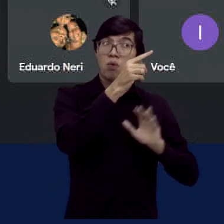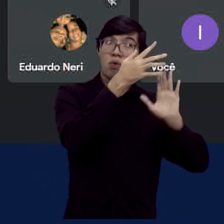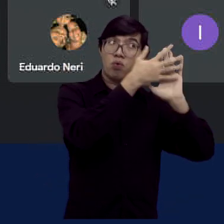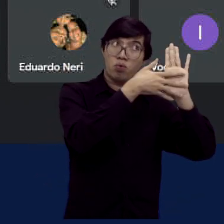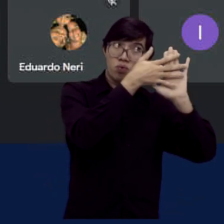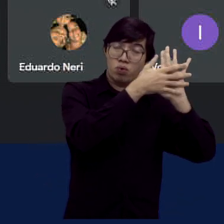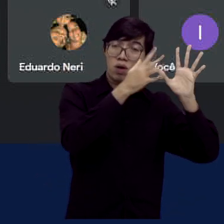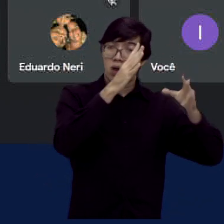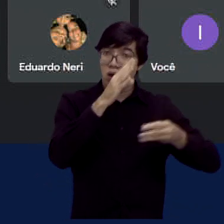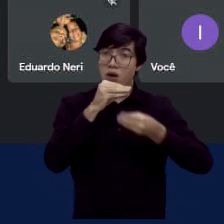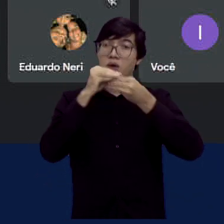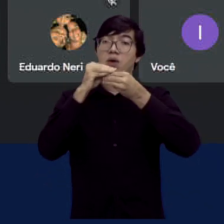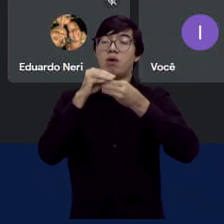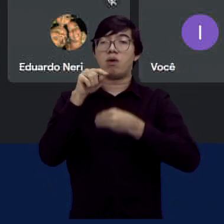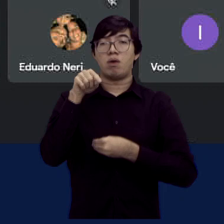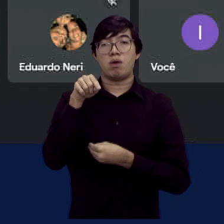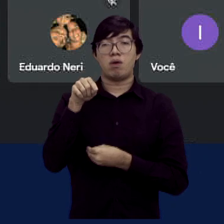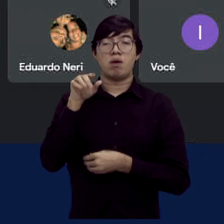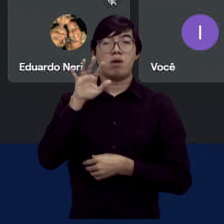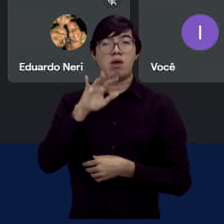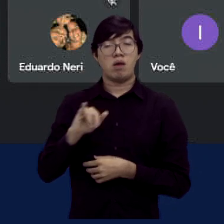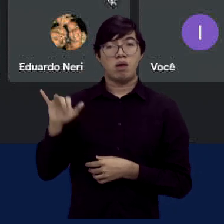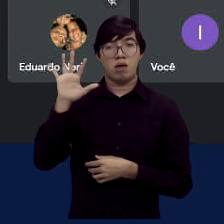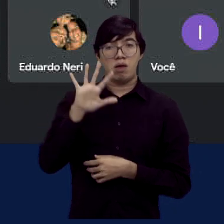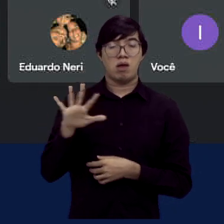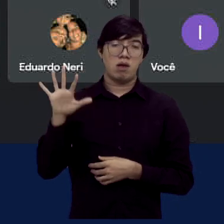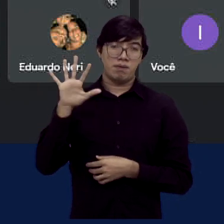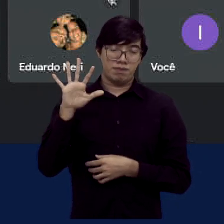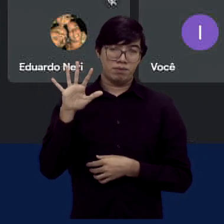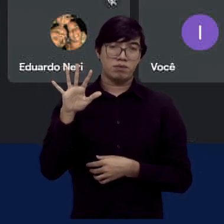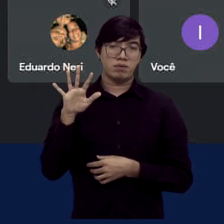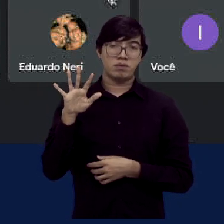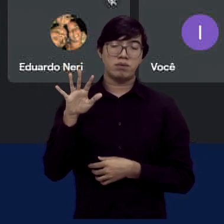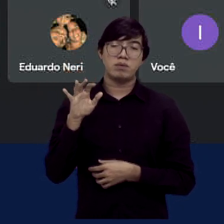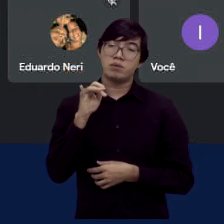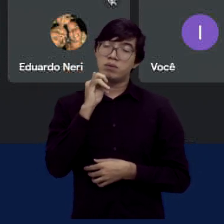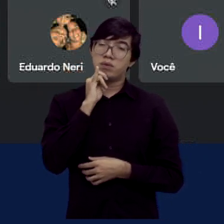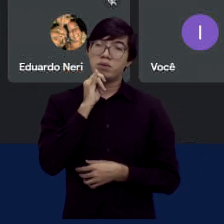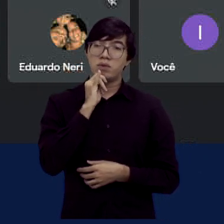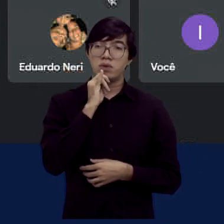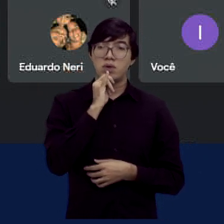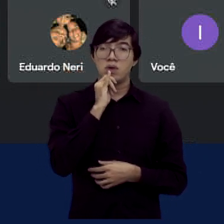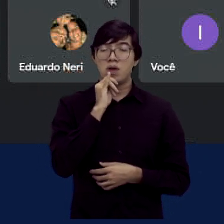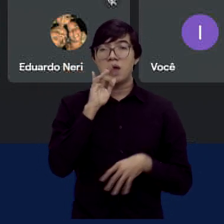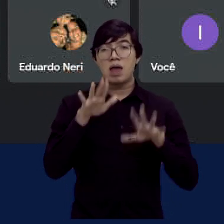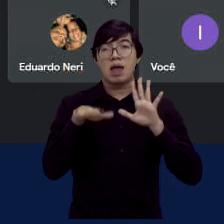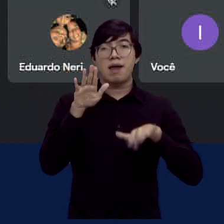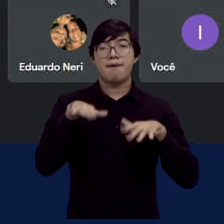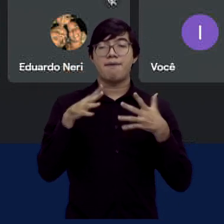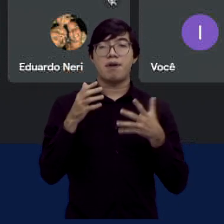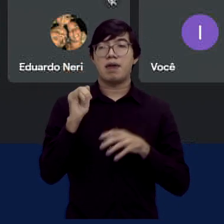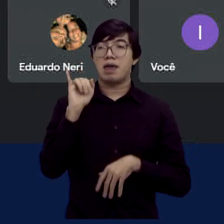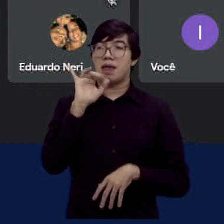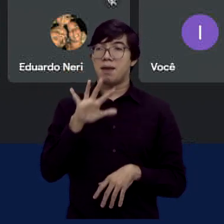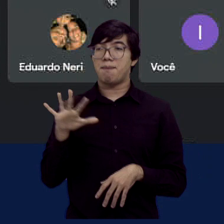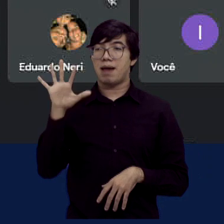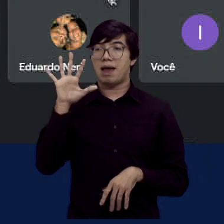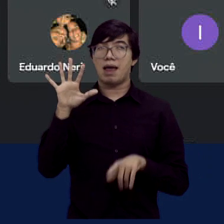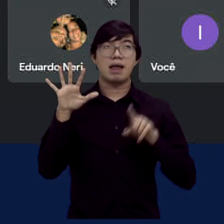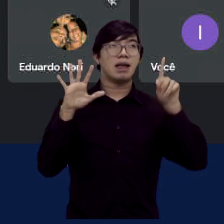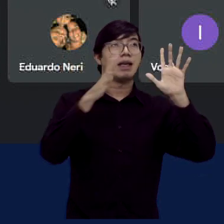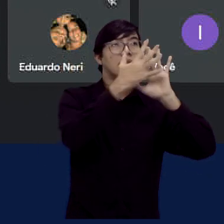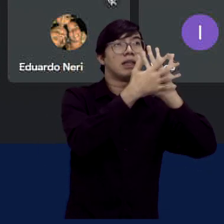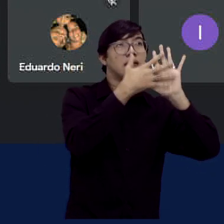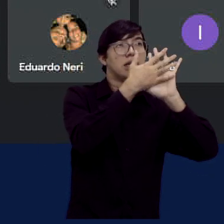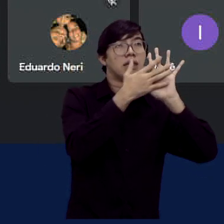Complementar, inclusive, de várias maneiras. Complementar até em algum momento ser contraditório. Recentemente eu